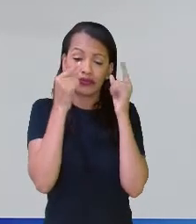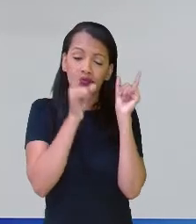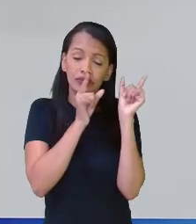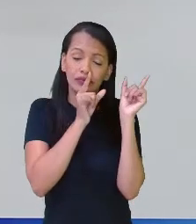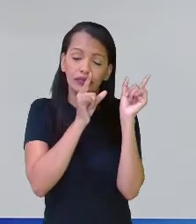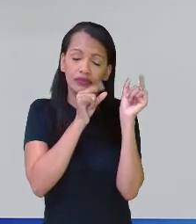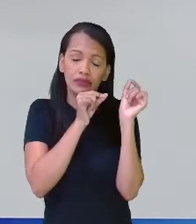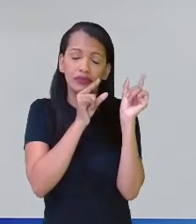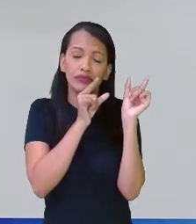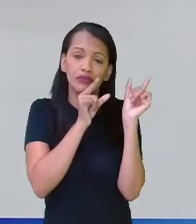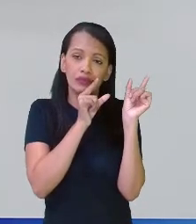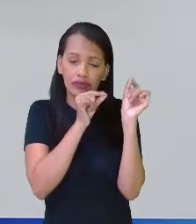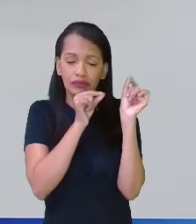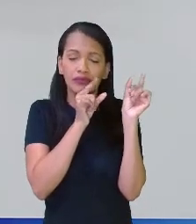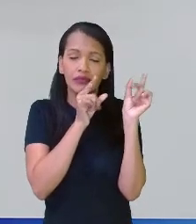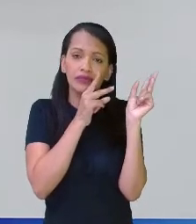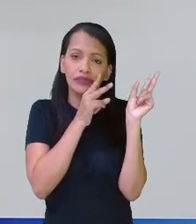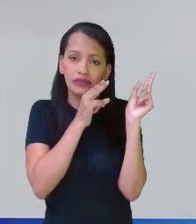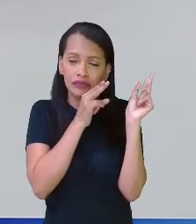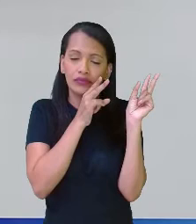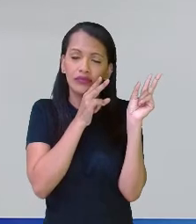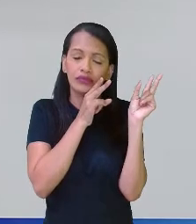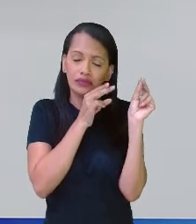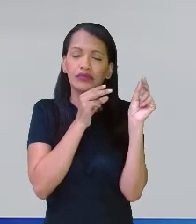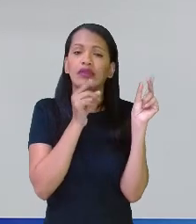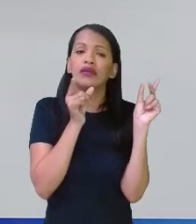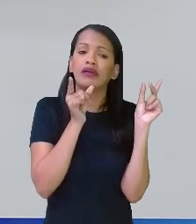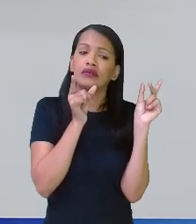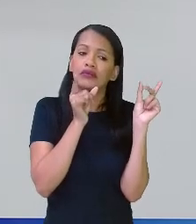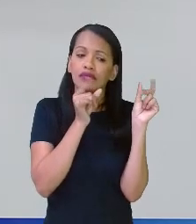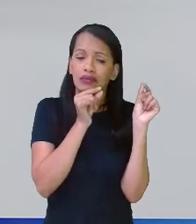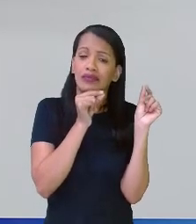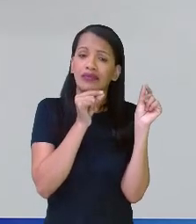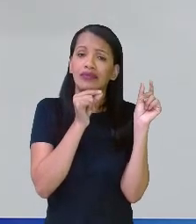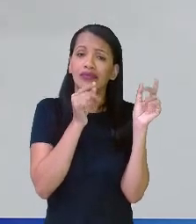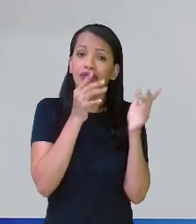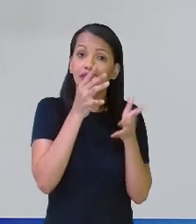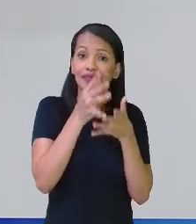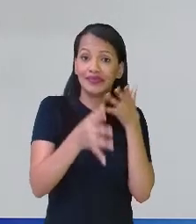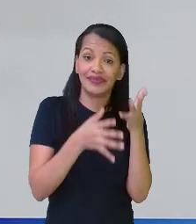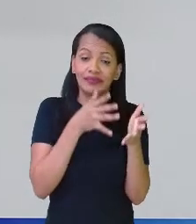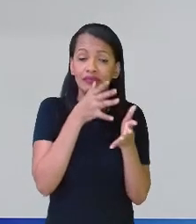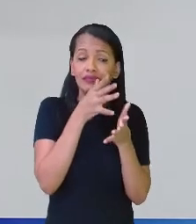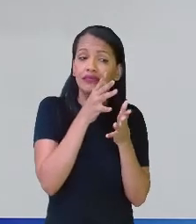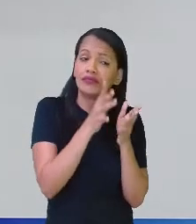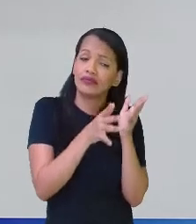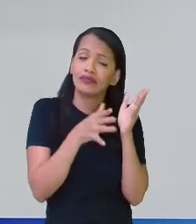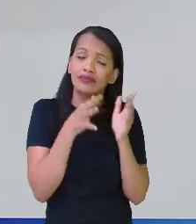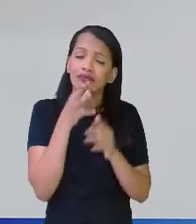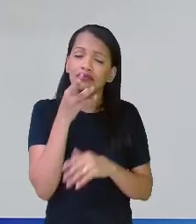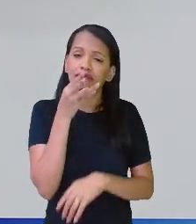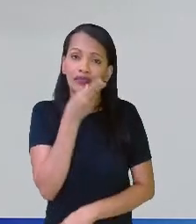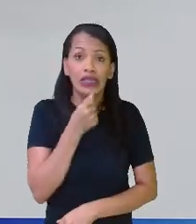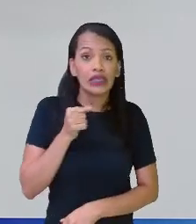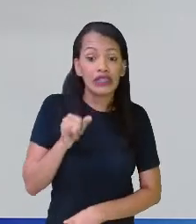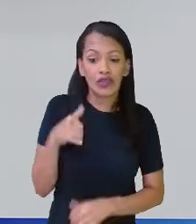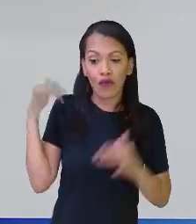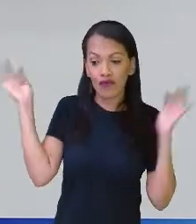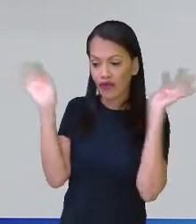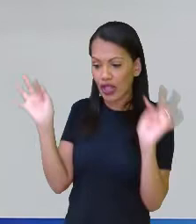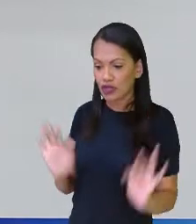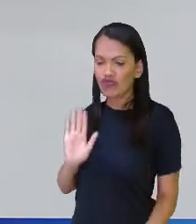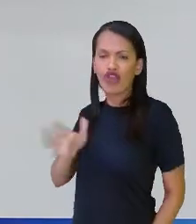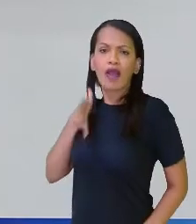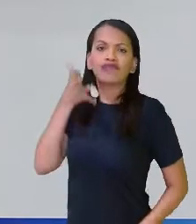meio semicerrados, falo com a voz arrastada. Se eu estiver feliz, eu já aumento meu tom de voz, eu